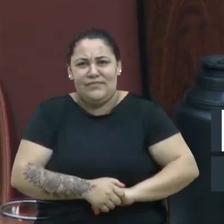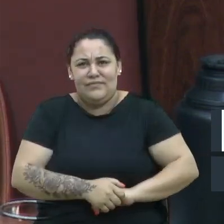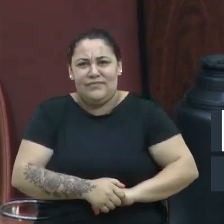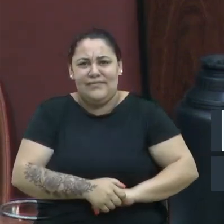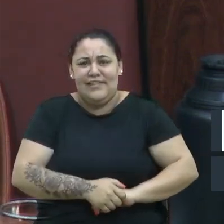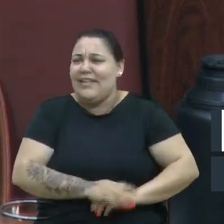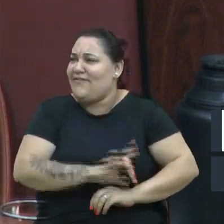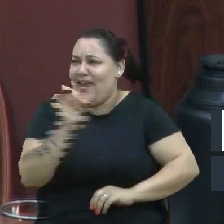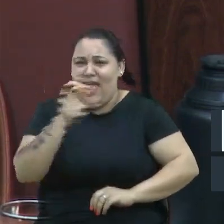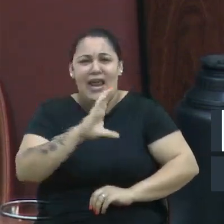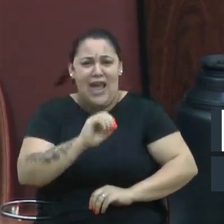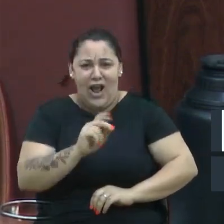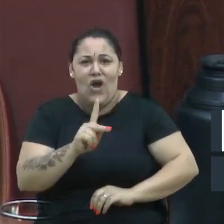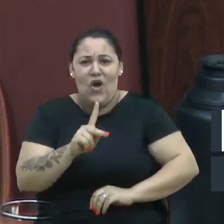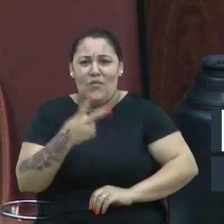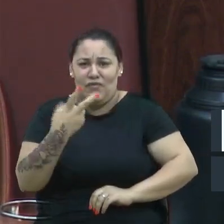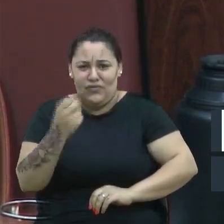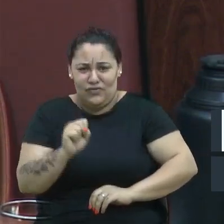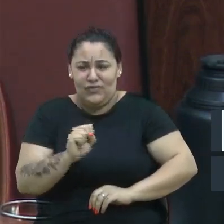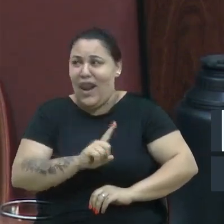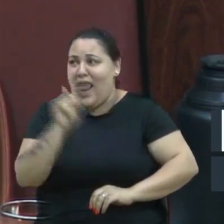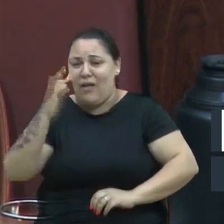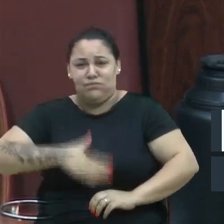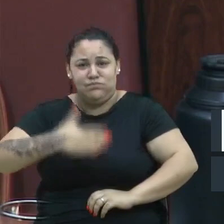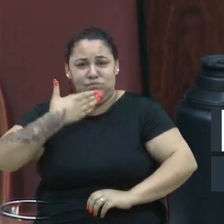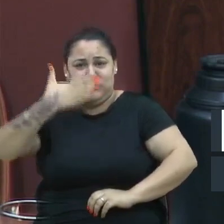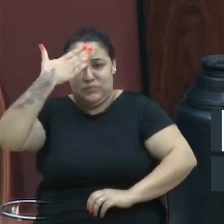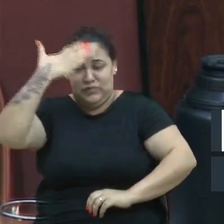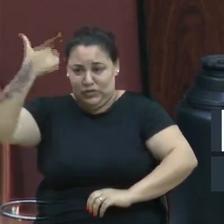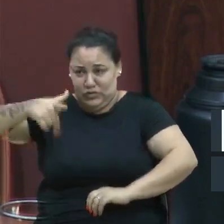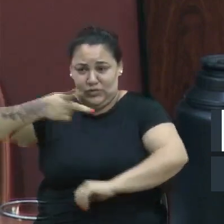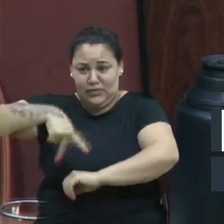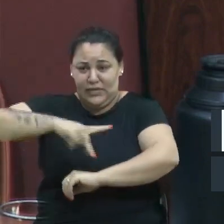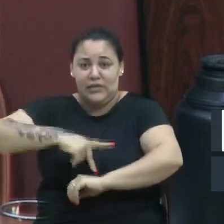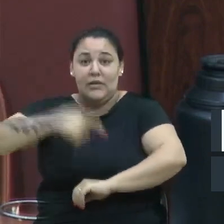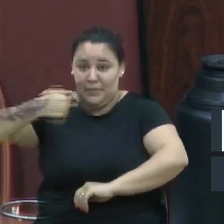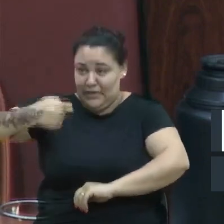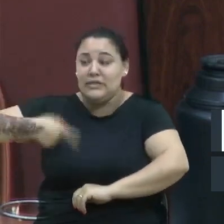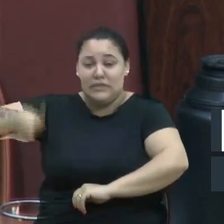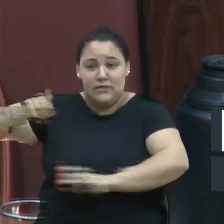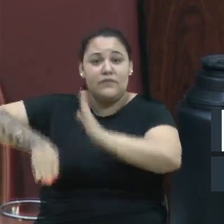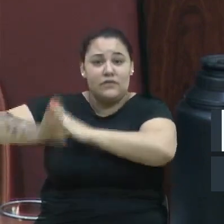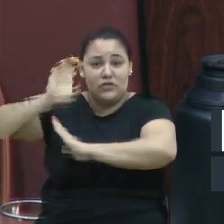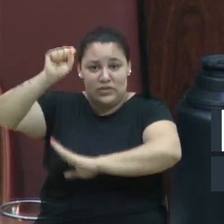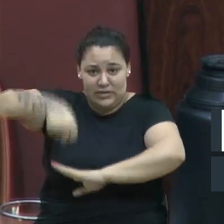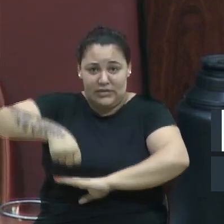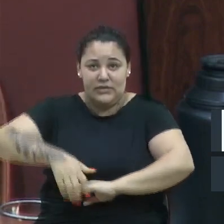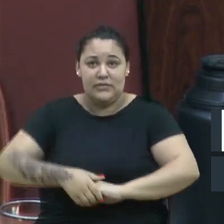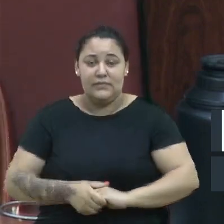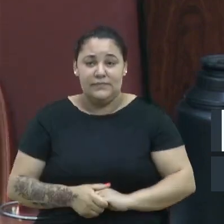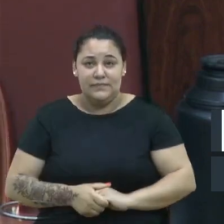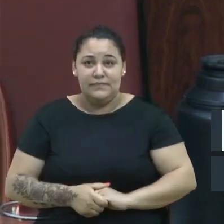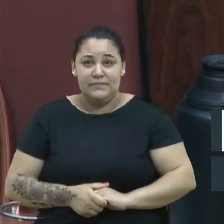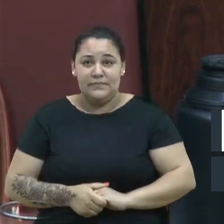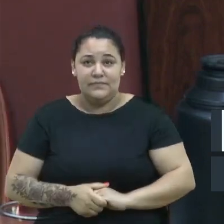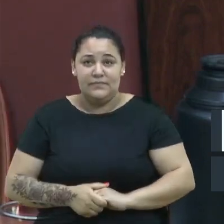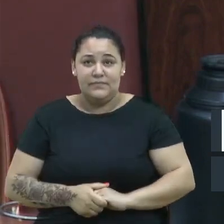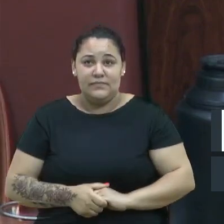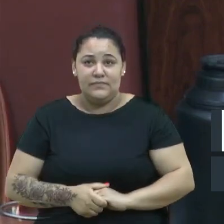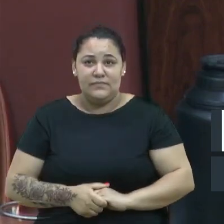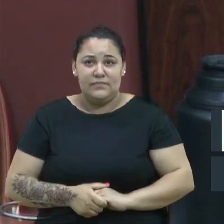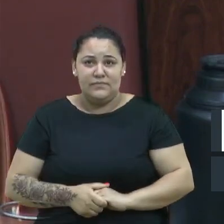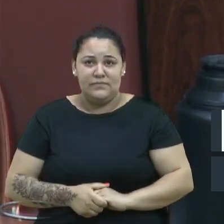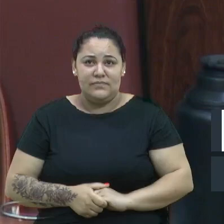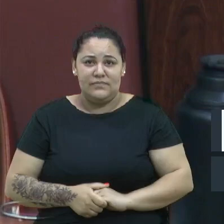COP essa de Dubai, e tem mais que ir, eu não estou sendo sarcástico, ou seja, mas só em nível de importância,